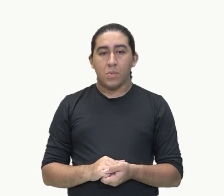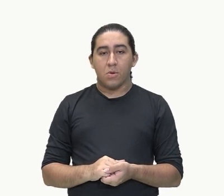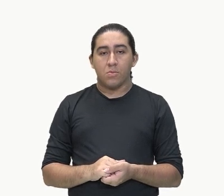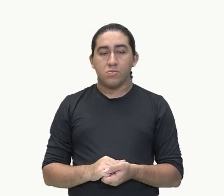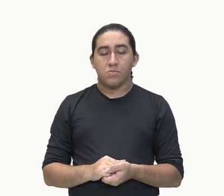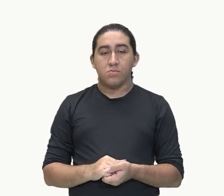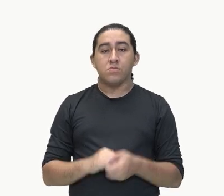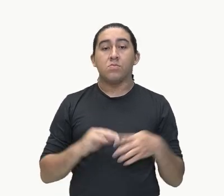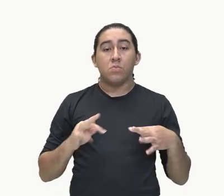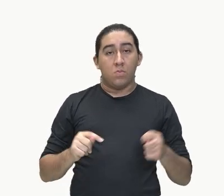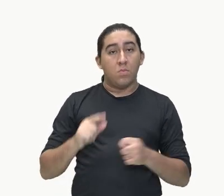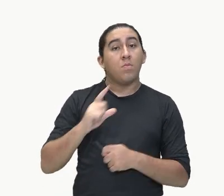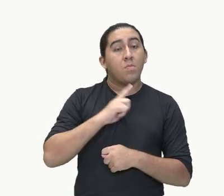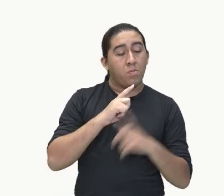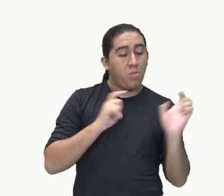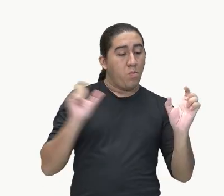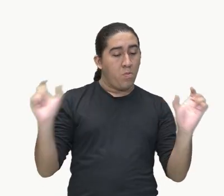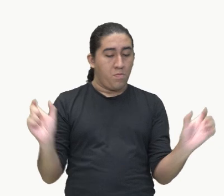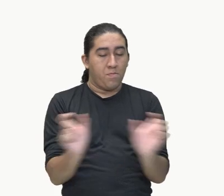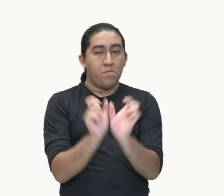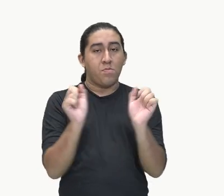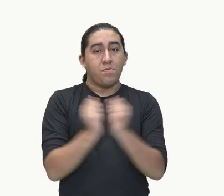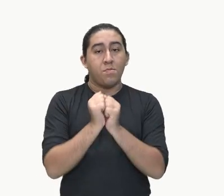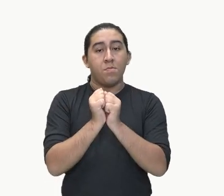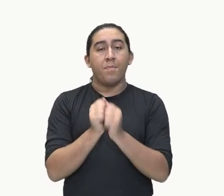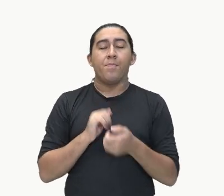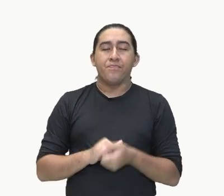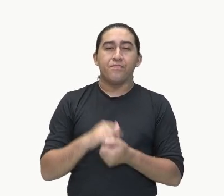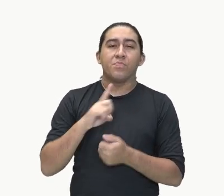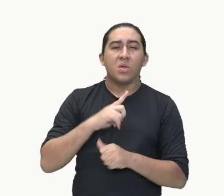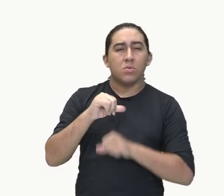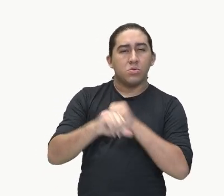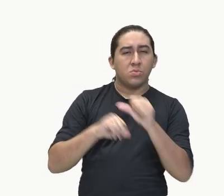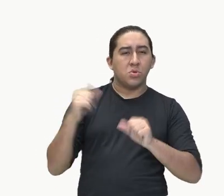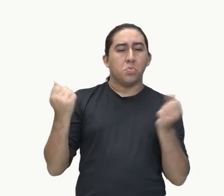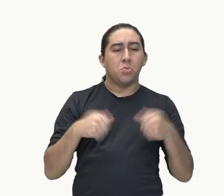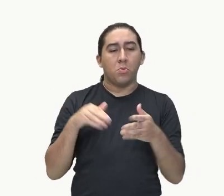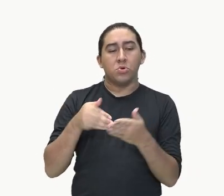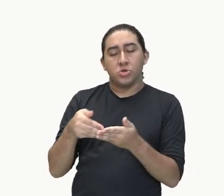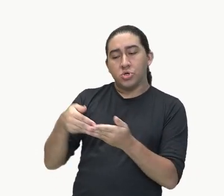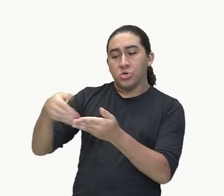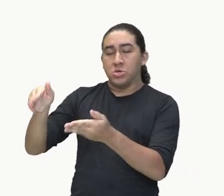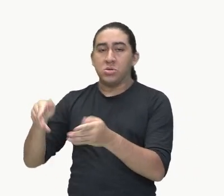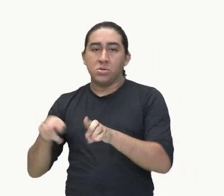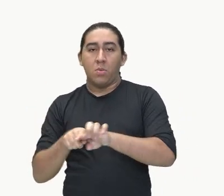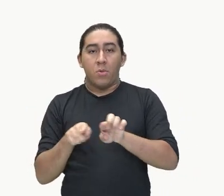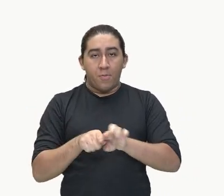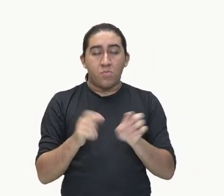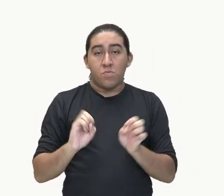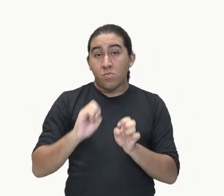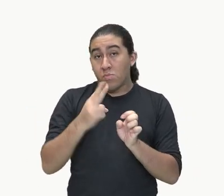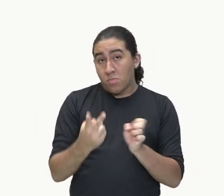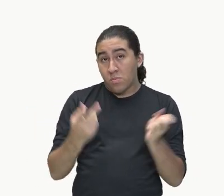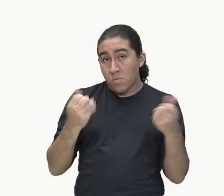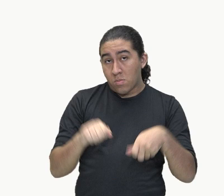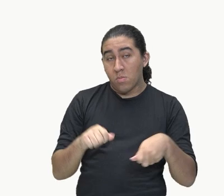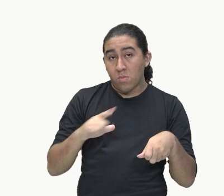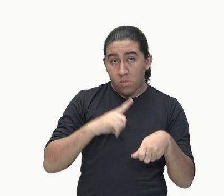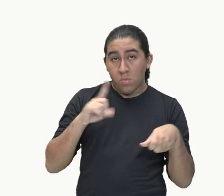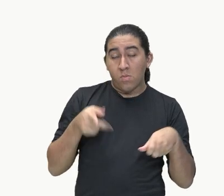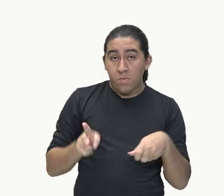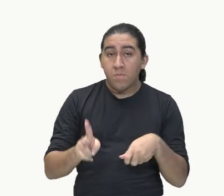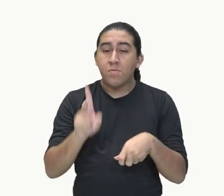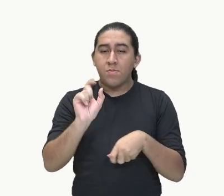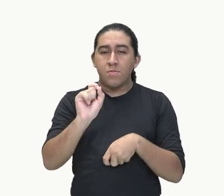têm prefixos e sufixos, mesmo que se altere, se retire o prefixo ou o sufixo, vai continuar,